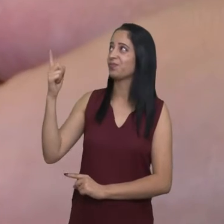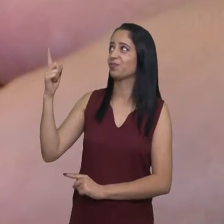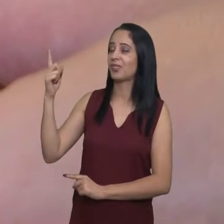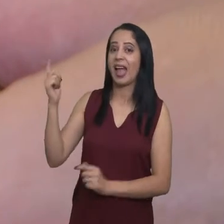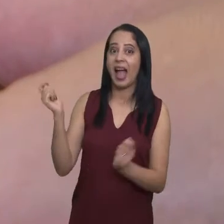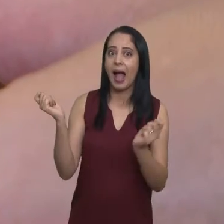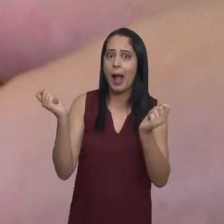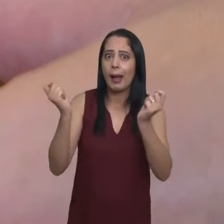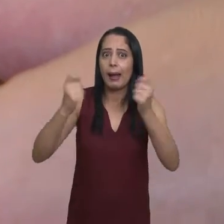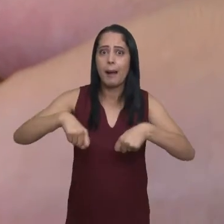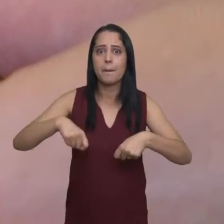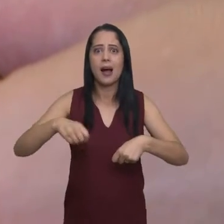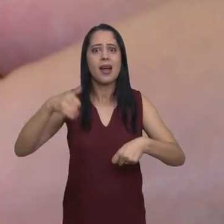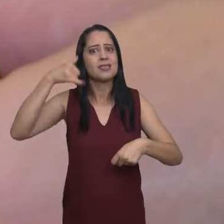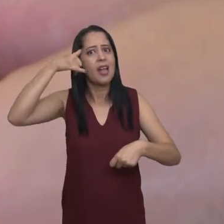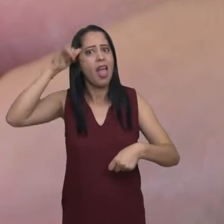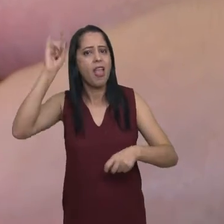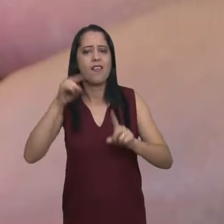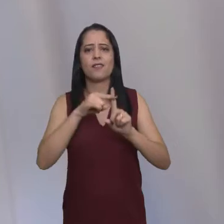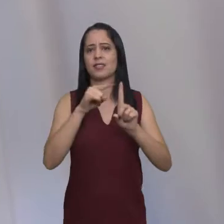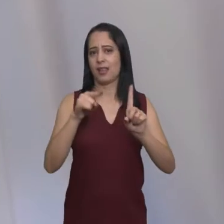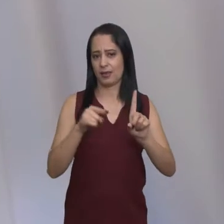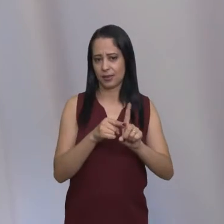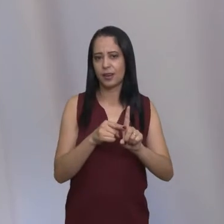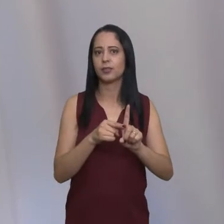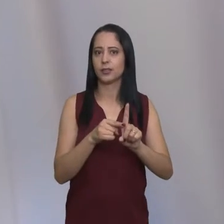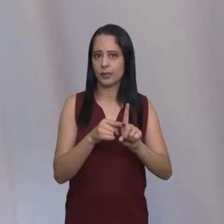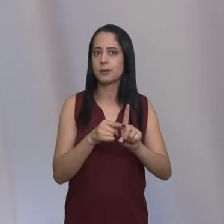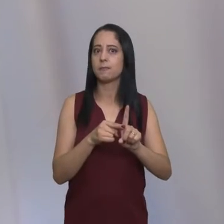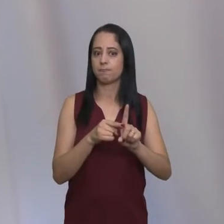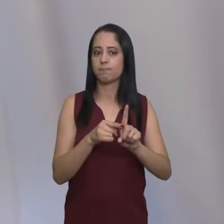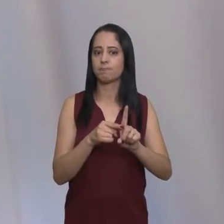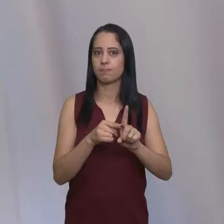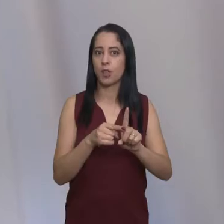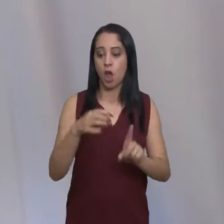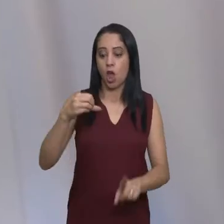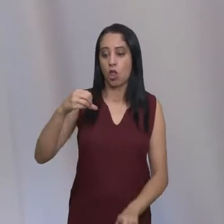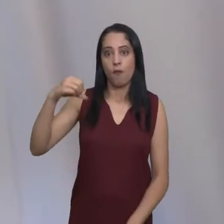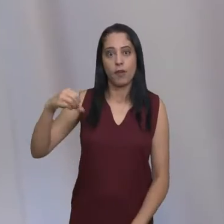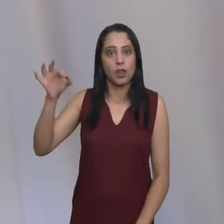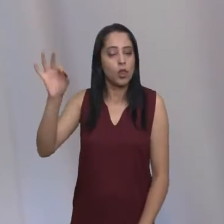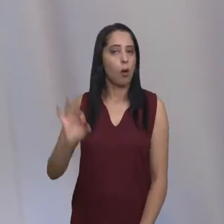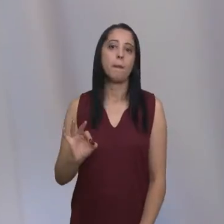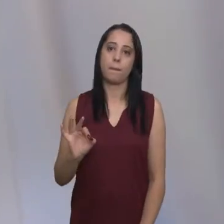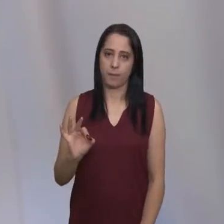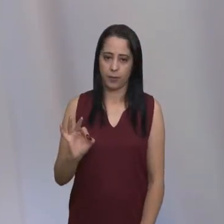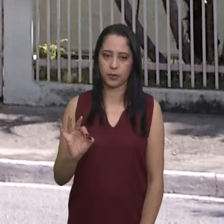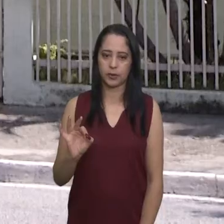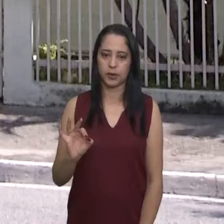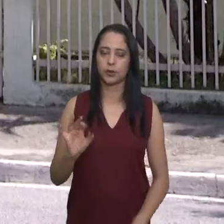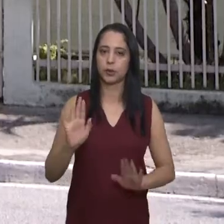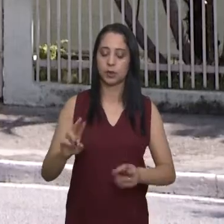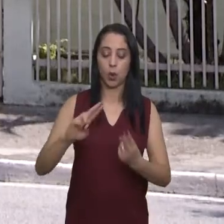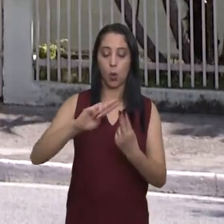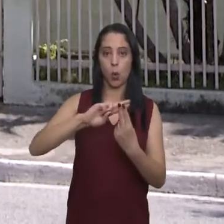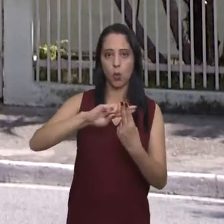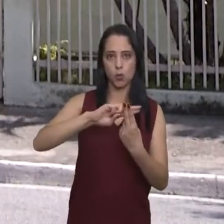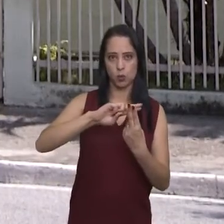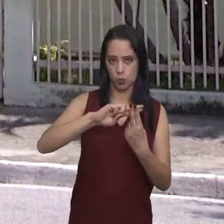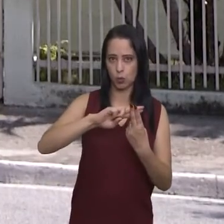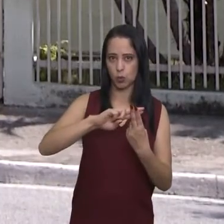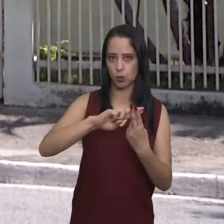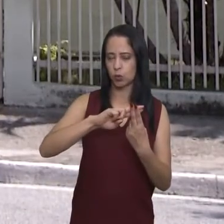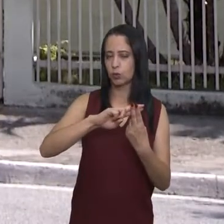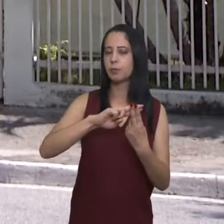mais eficientes para prevenir uma gravidez, com eficácia superior a 99%. Segundo o SUS, o